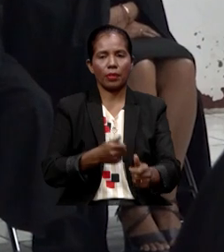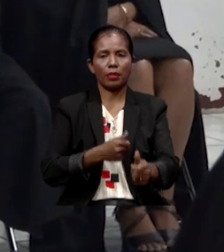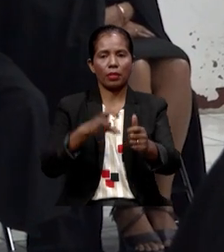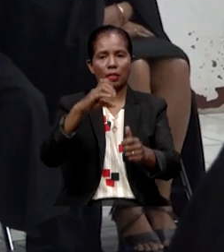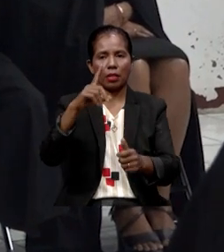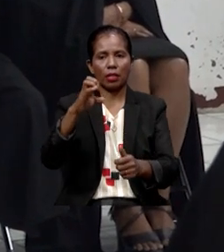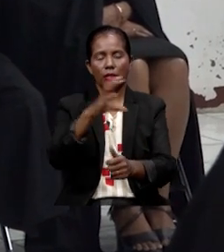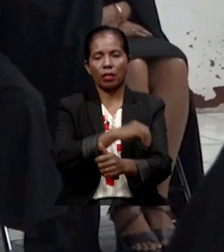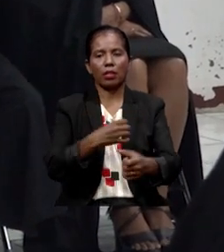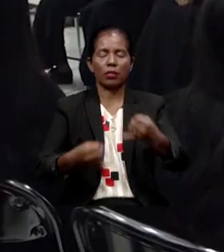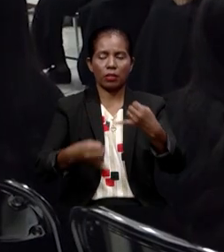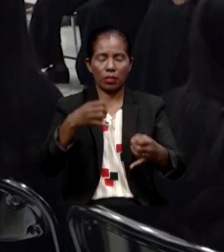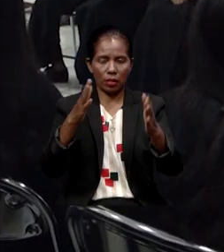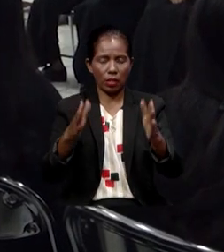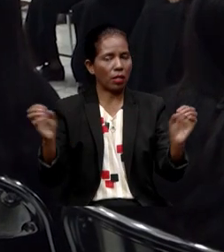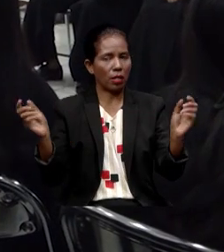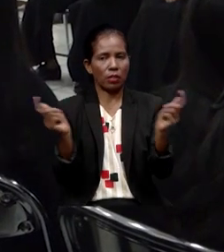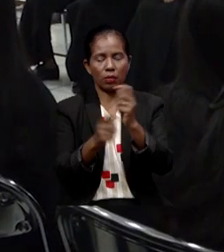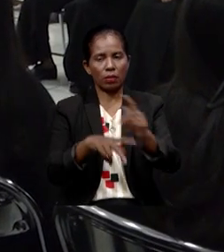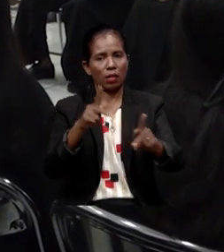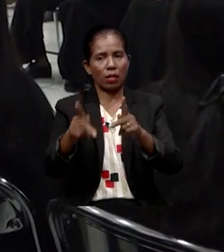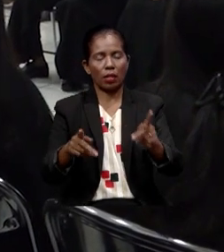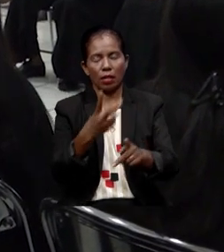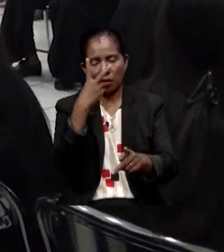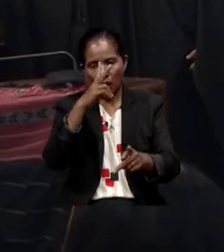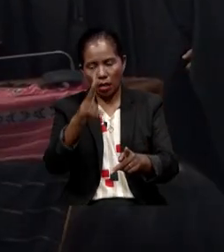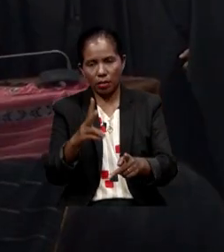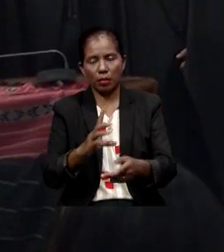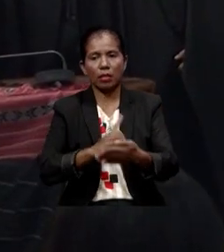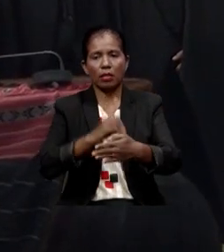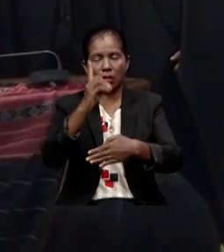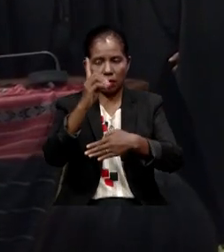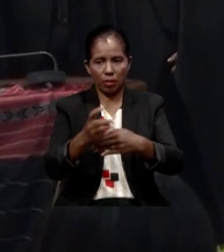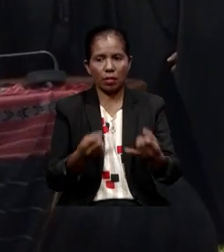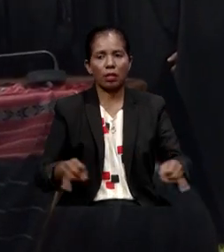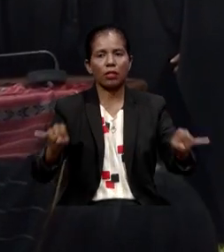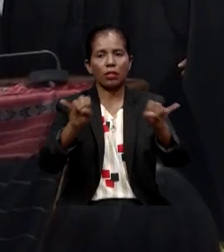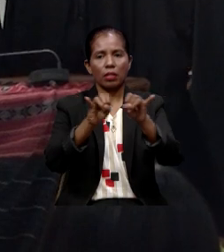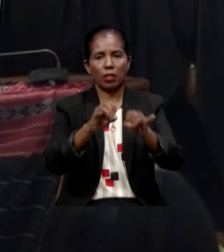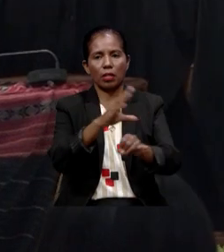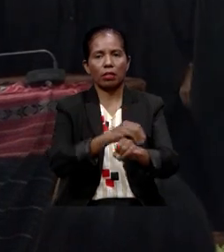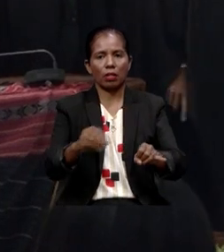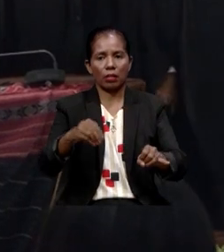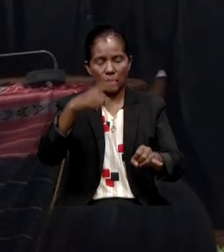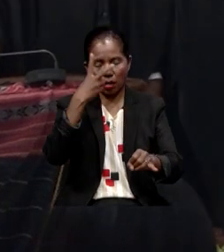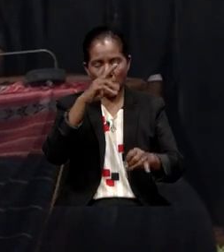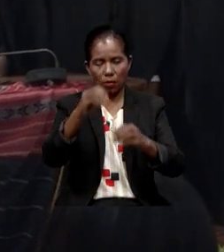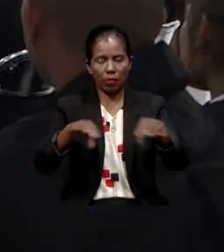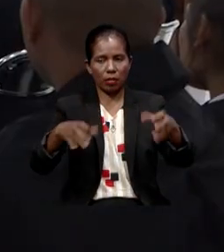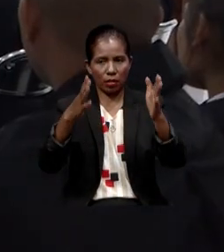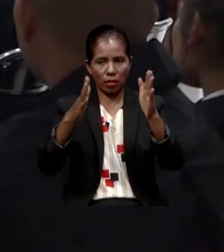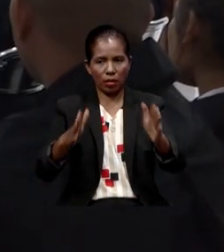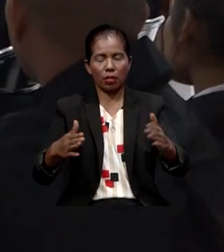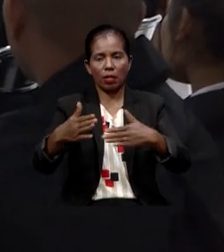Ornay, reforma da justiça, né? Lá o Sato Troca, Ema, mas bem atuarei desenvolvimento institucional, capacitação para recursos humanos,